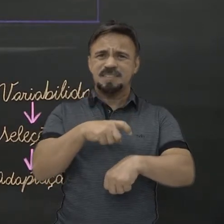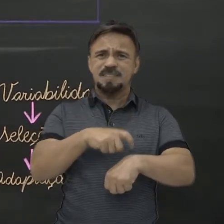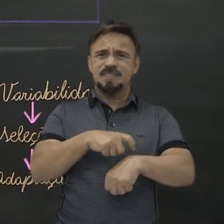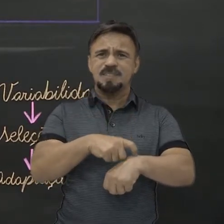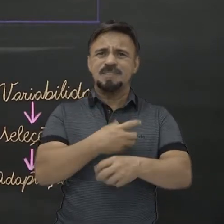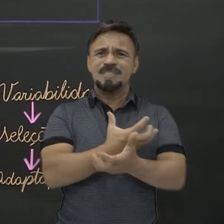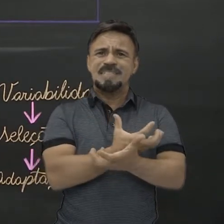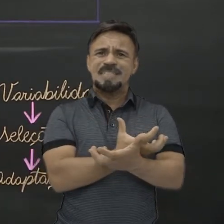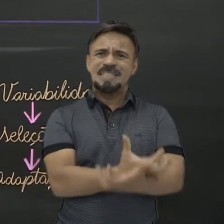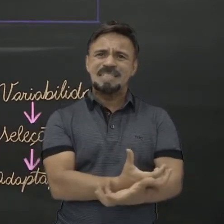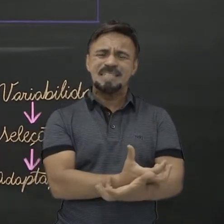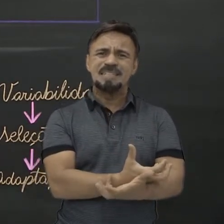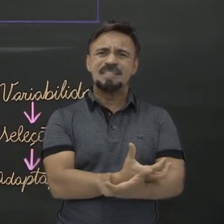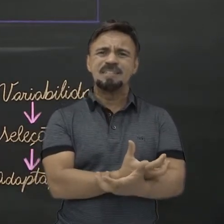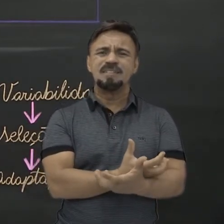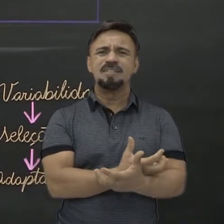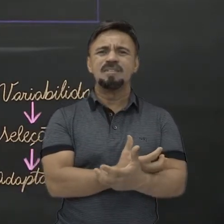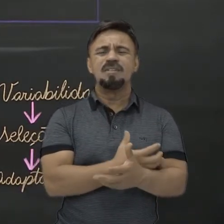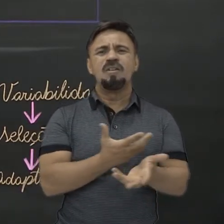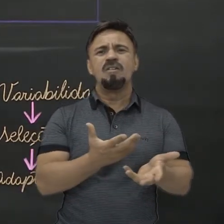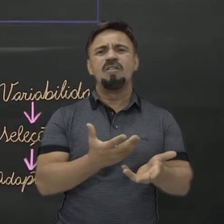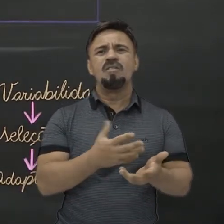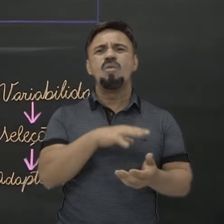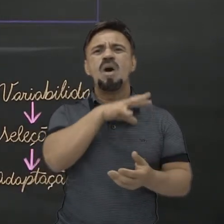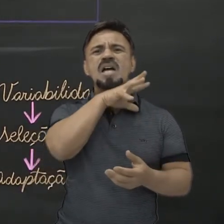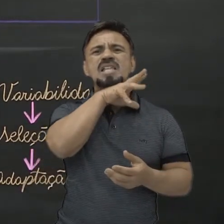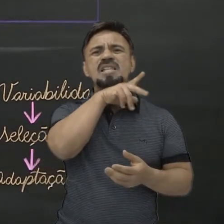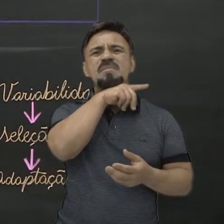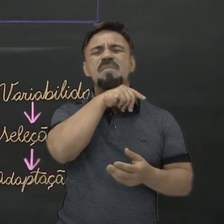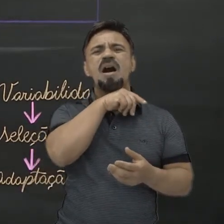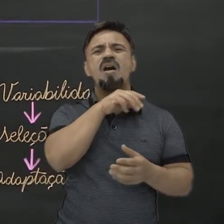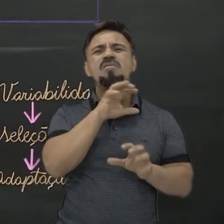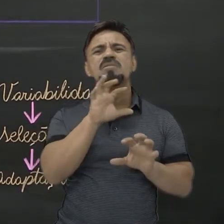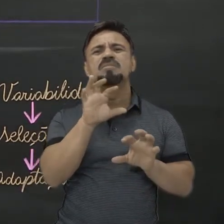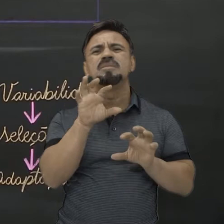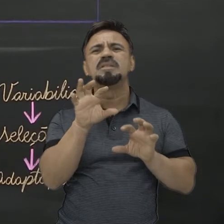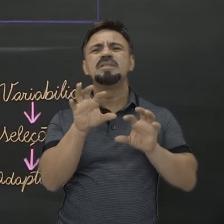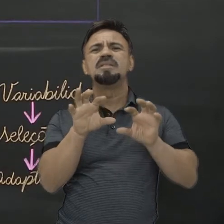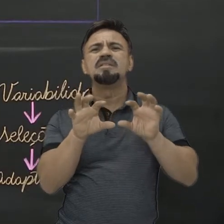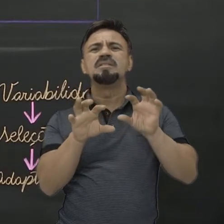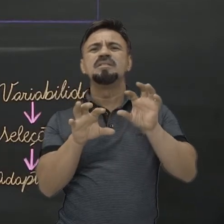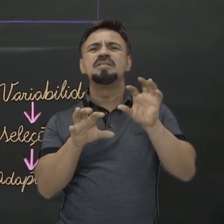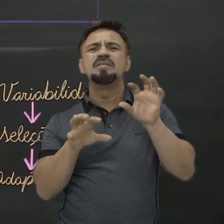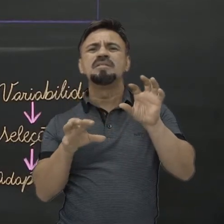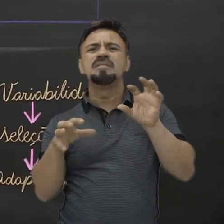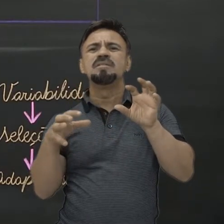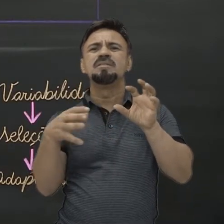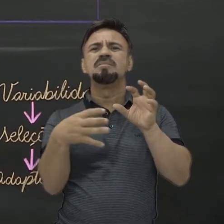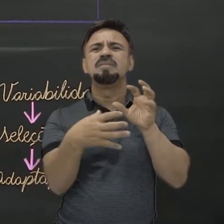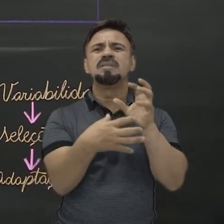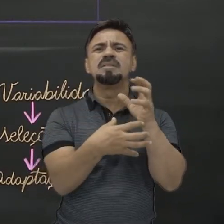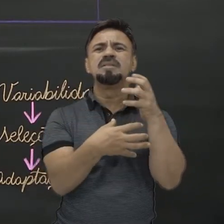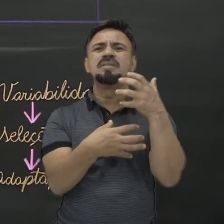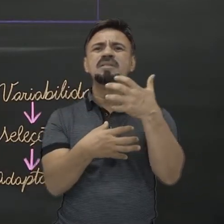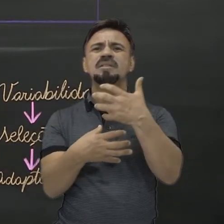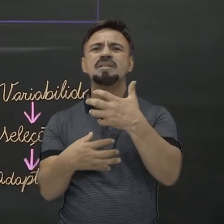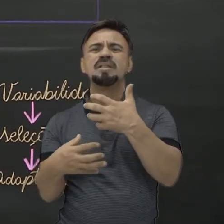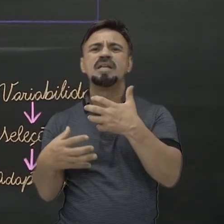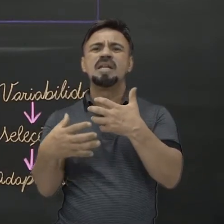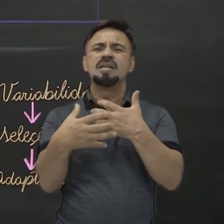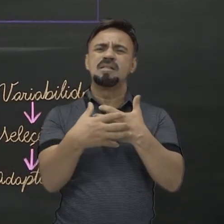uma preguiça e compara com a preguiça que a gente tem hoje. Essa ossada tem quase 2 metros, a que a gente tem hoje é pequena. Não é a